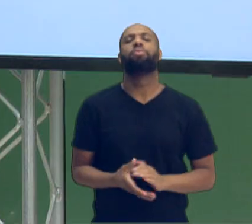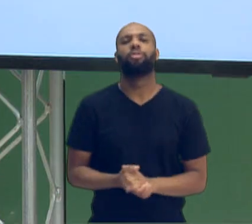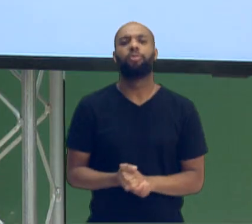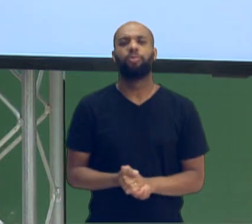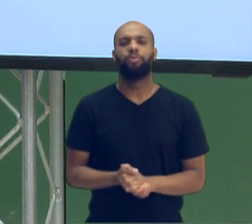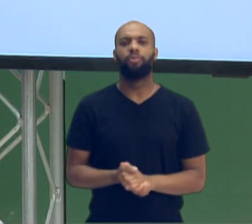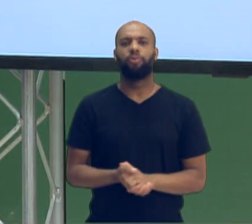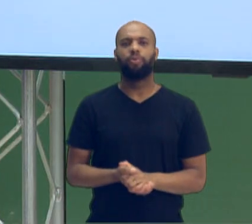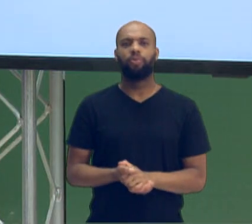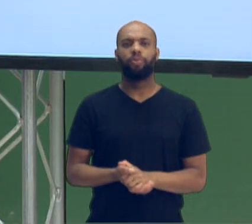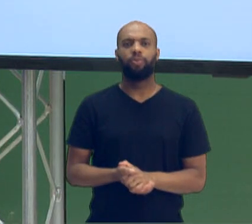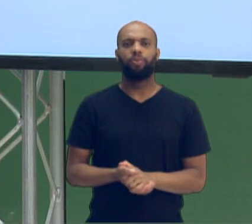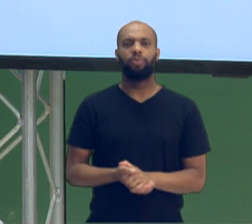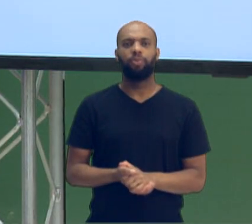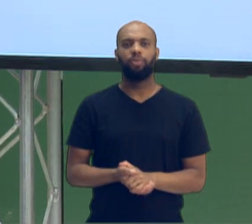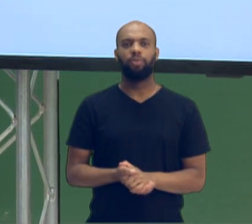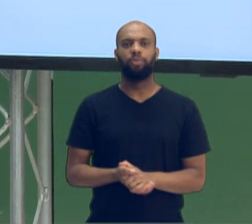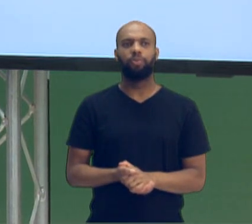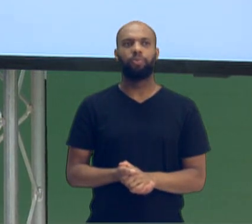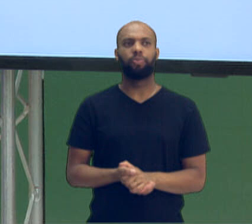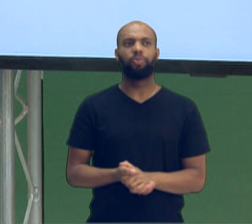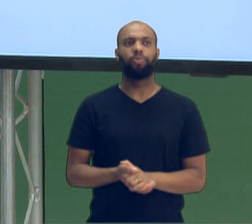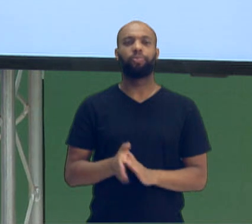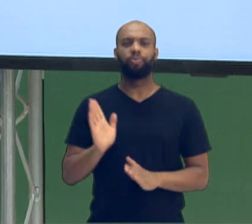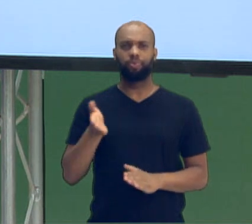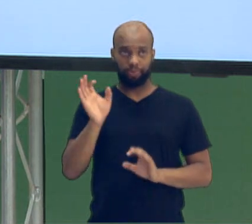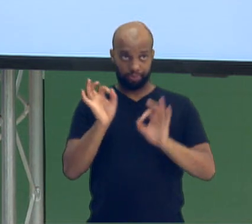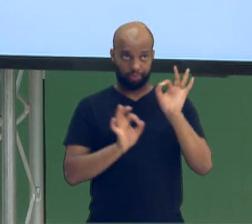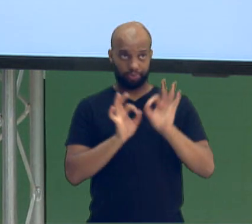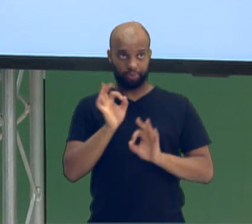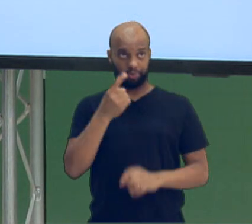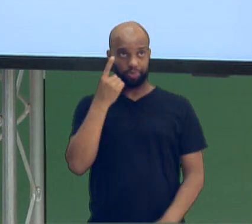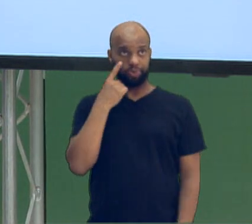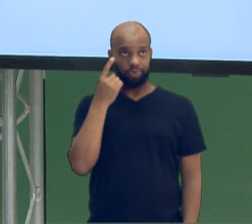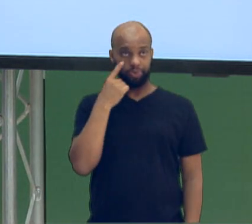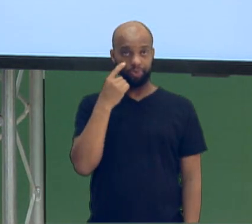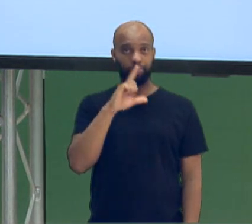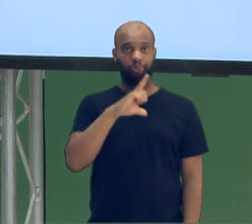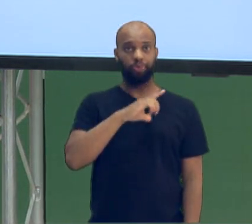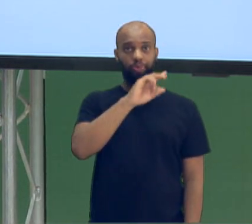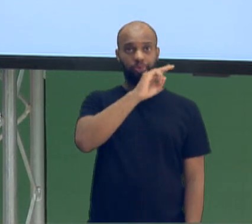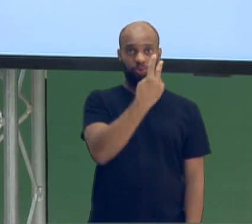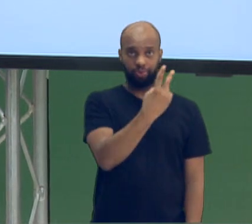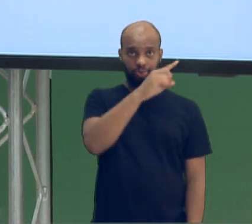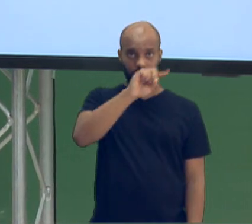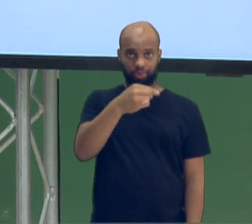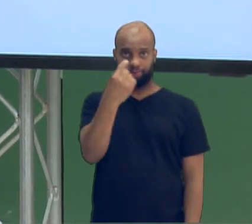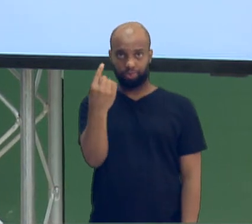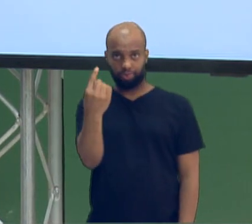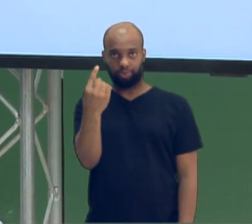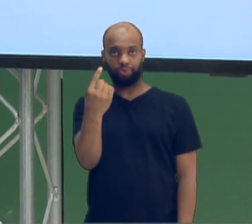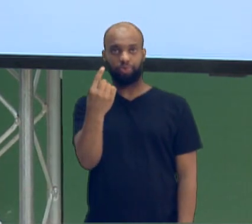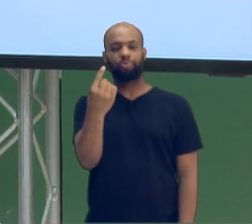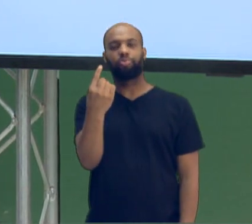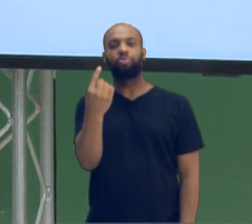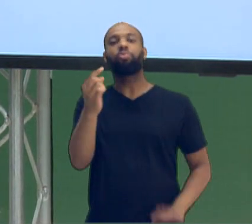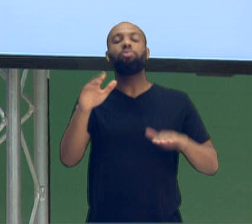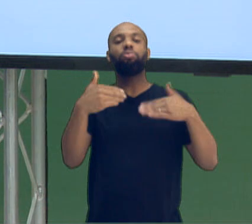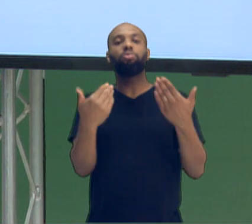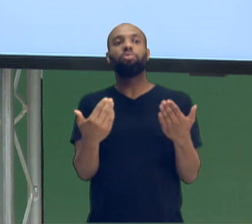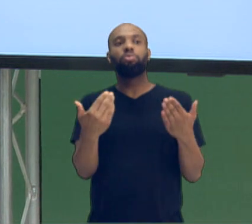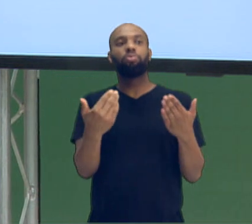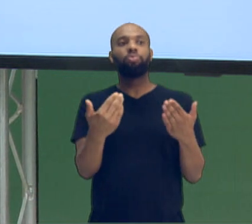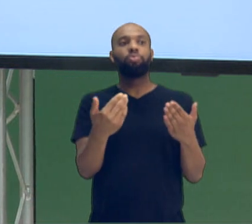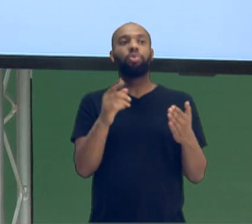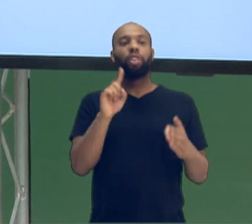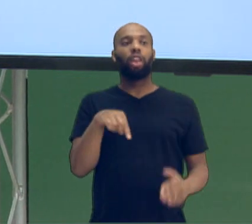bem? Muito bem. Organizaram a ideia? Então, se eu pensar em 2,1, eu estou pensando em quê?